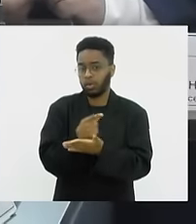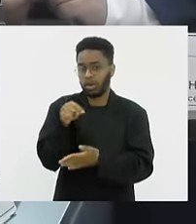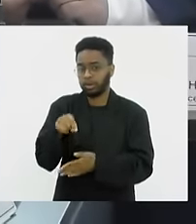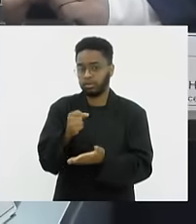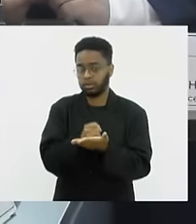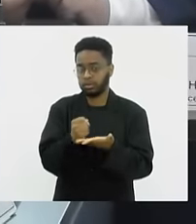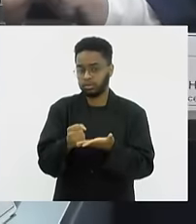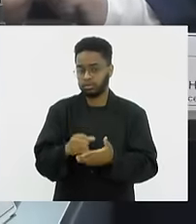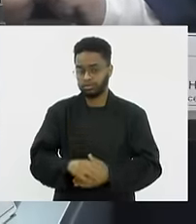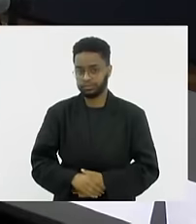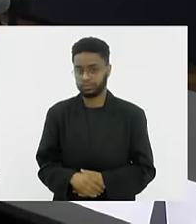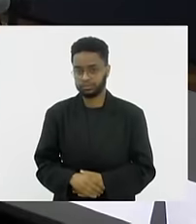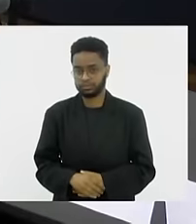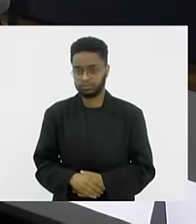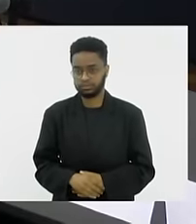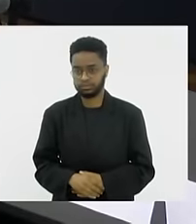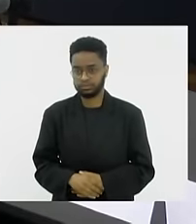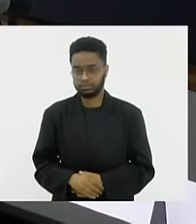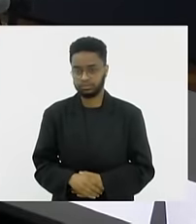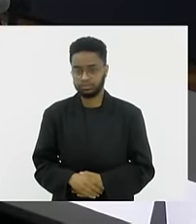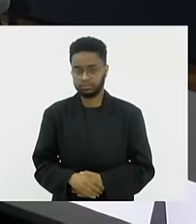aqui. Excelência,